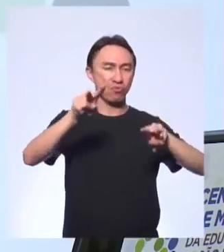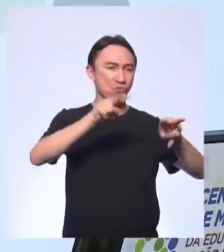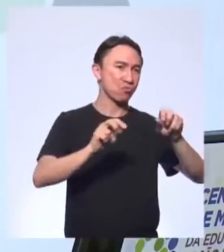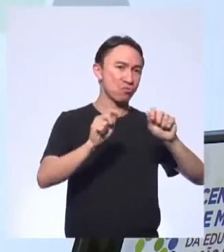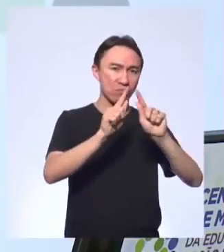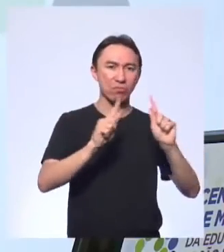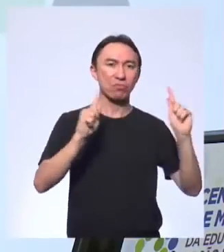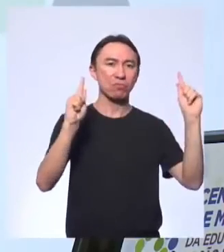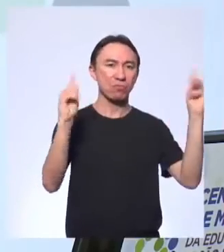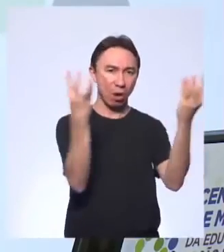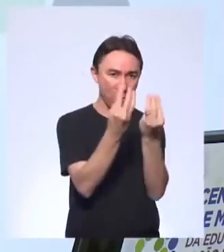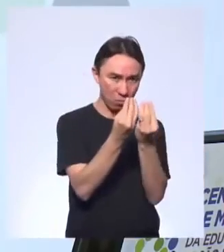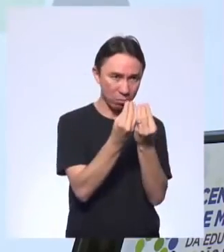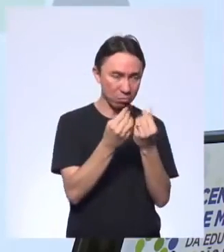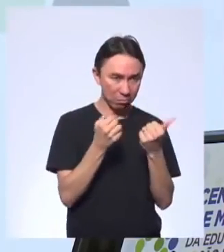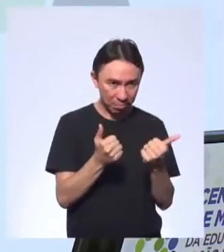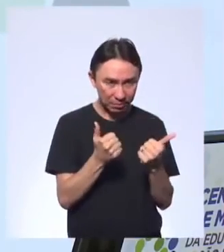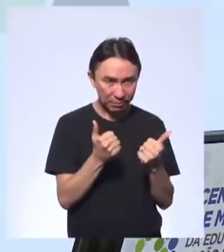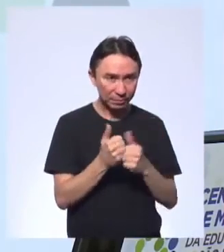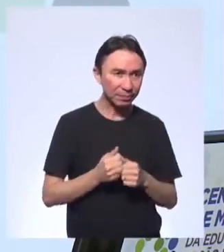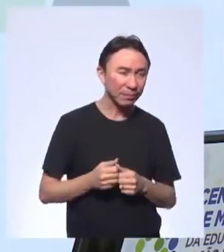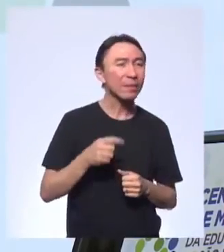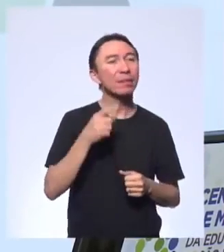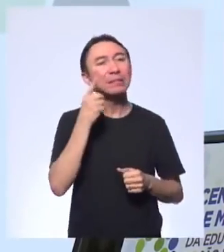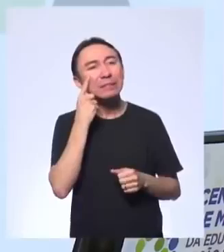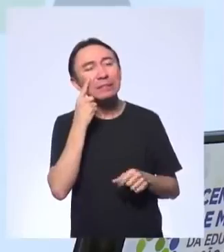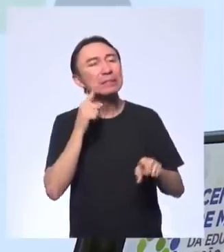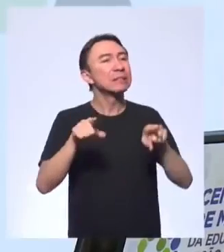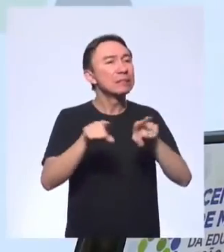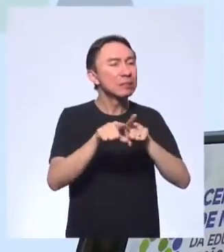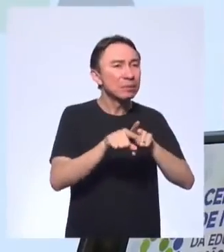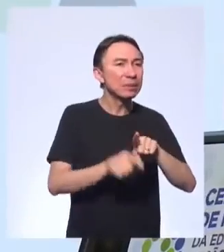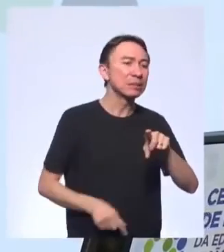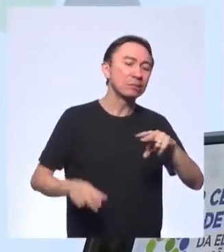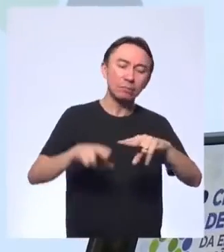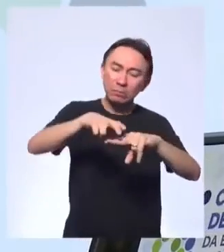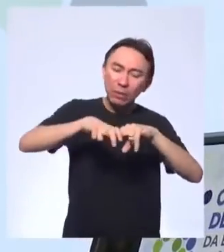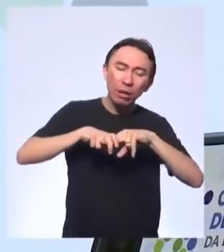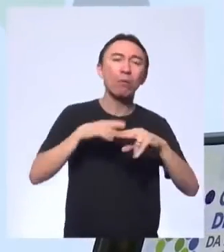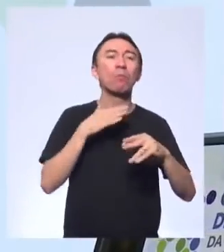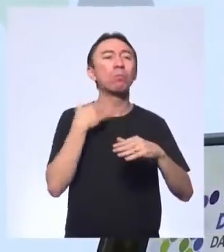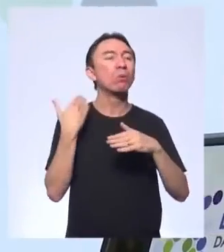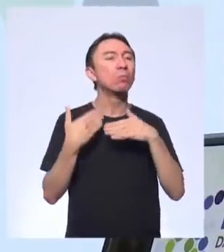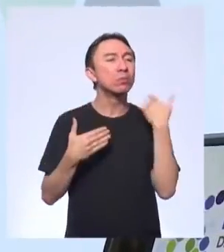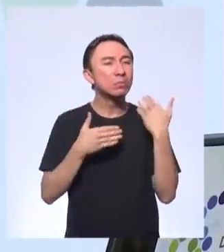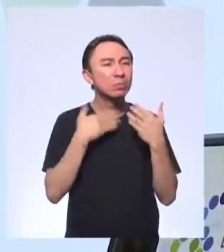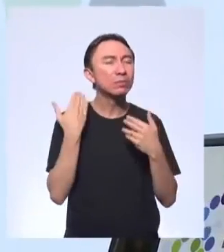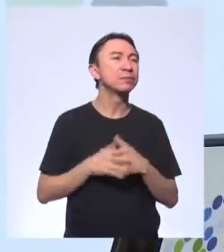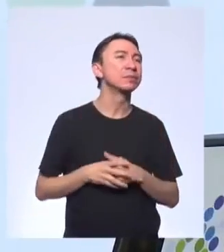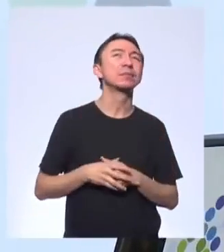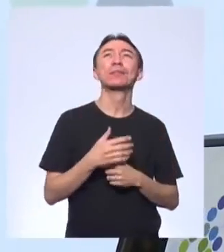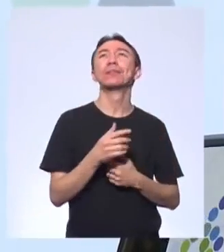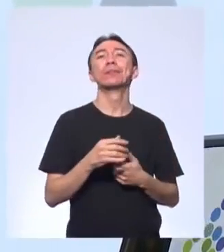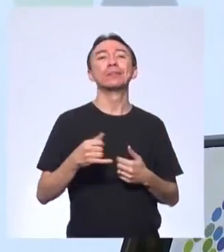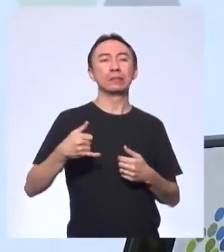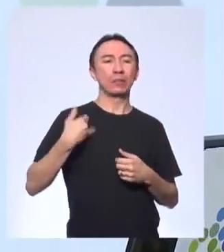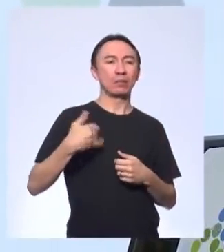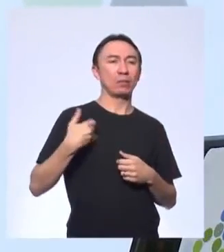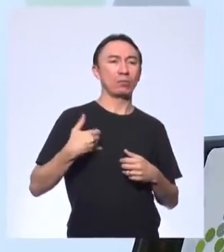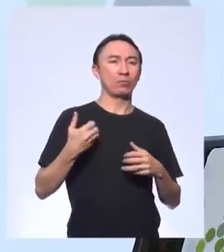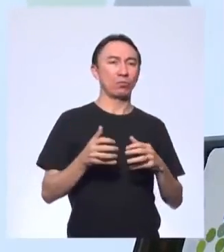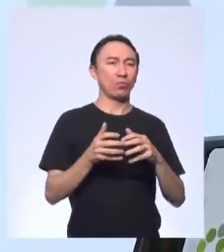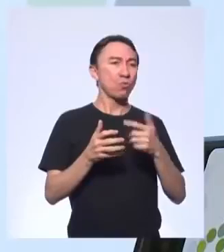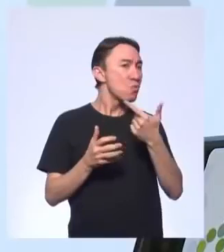também, dentro, para a gente ter uma comparação em outra faixa etária, aí em relação às mulheres e os homens, eu também